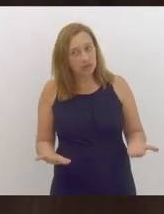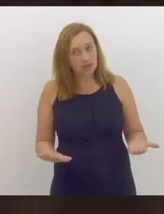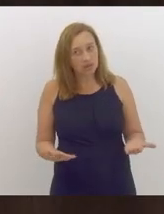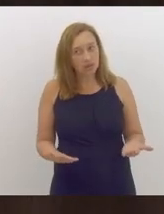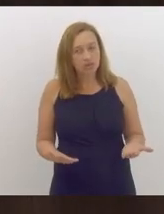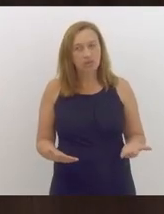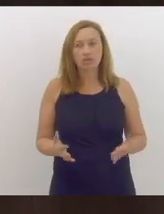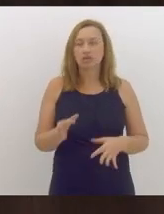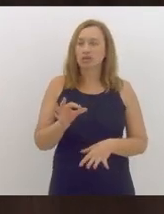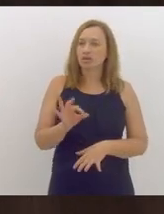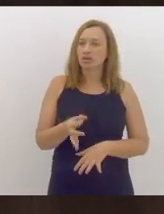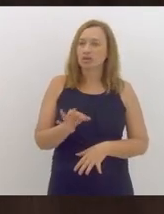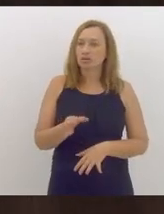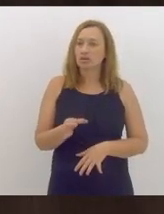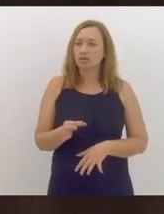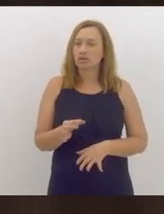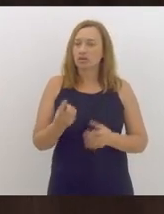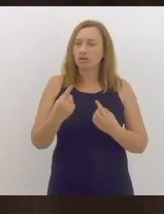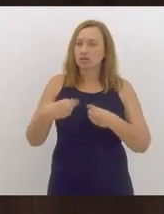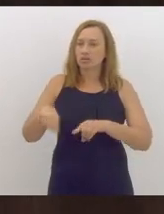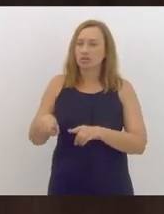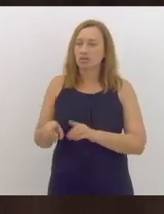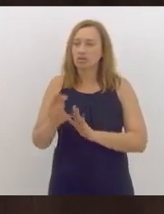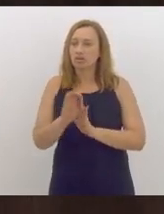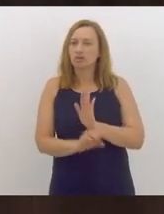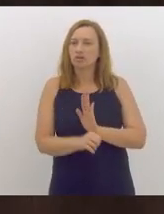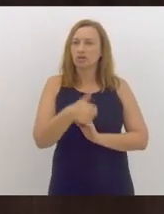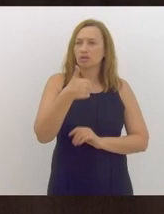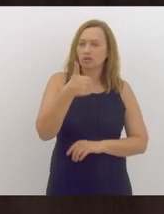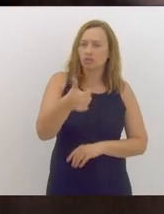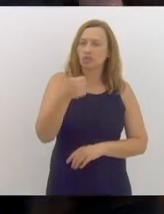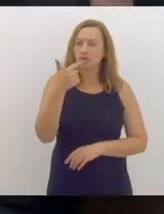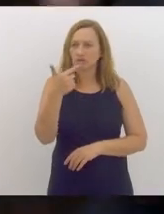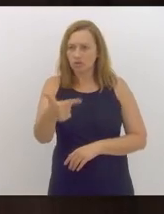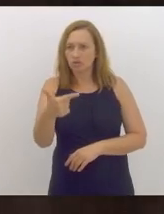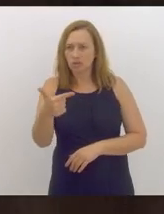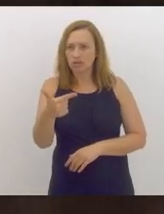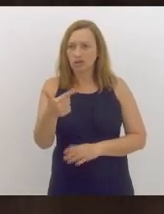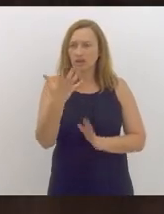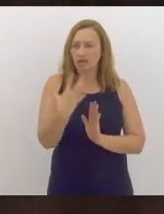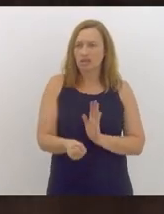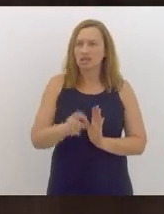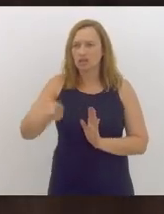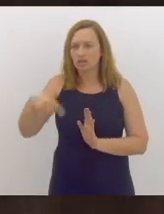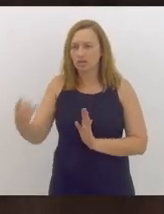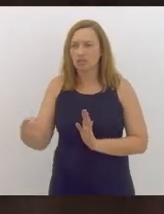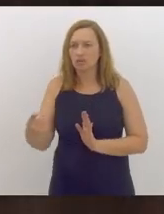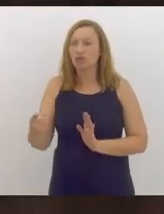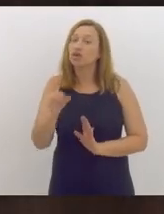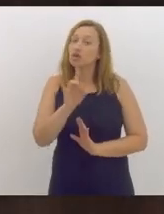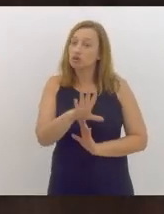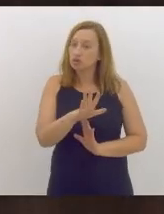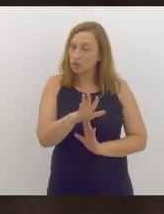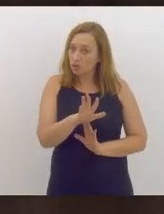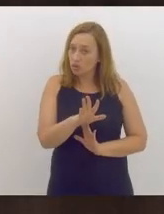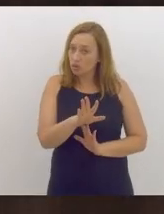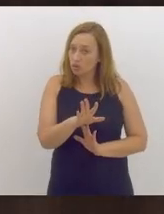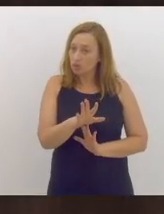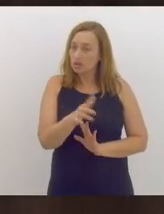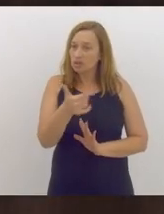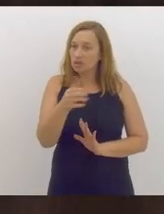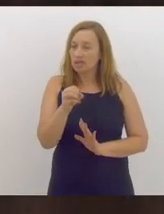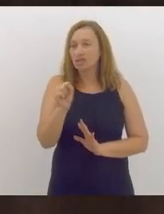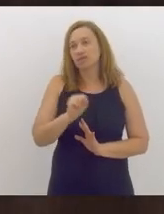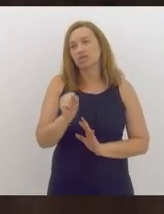no mérito é contrário às emendas 1 e 2, e favorável às demais. Só que, usando 10